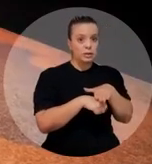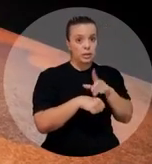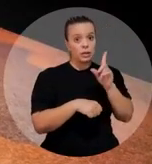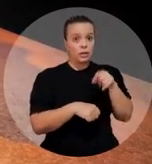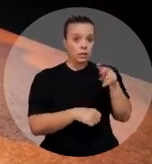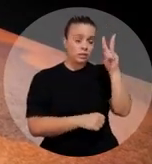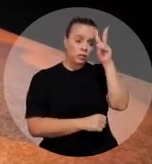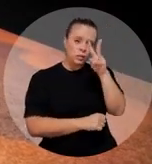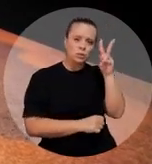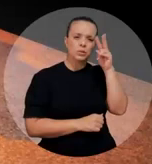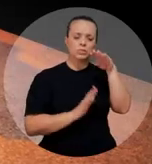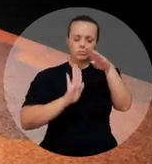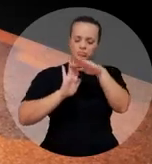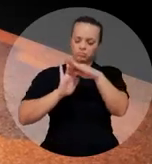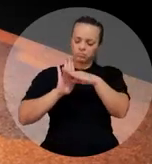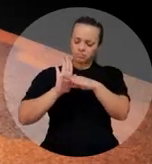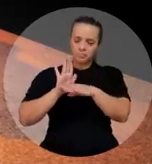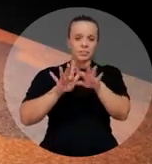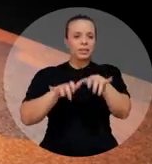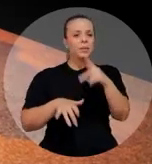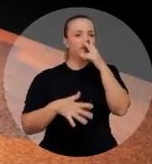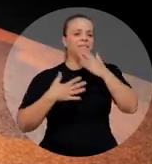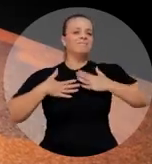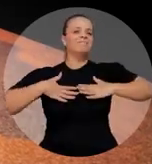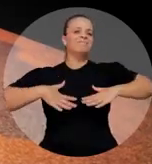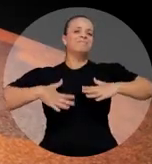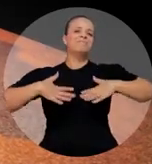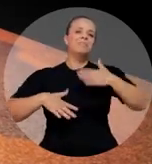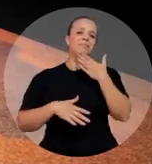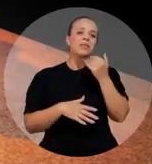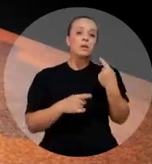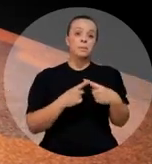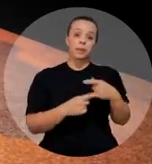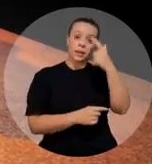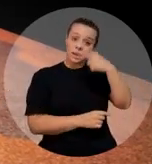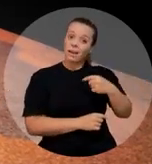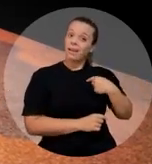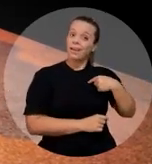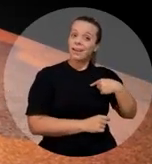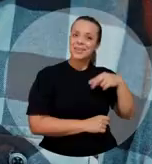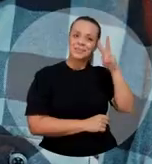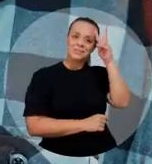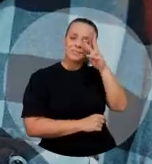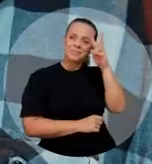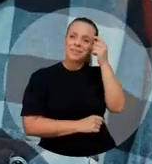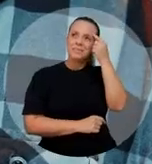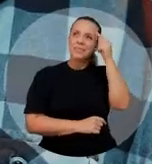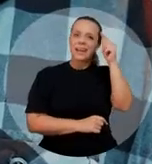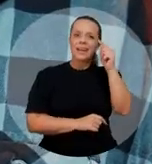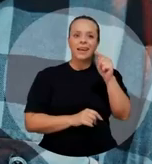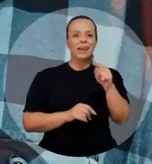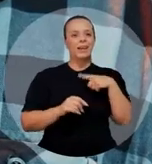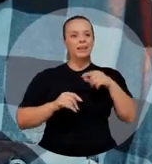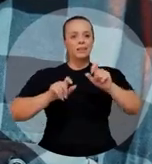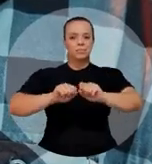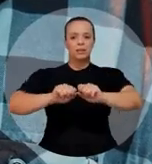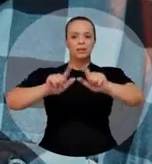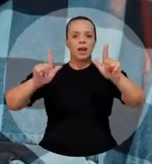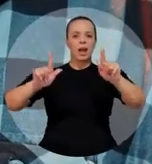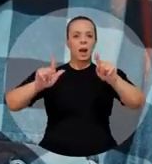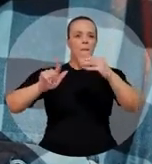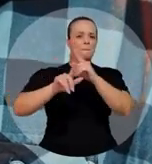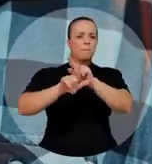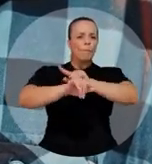E o roteiro me deixa num lugar mais confortável, porque sou eu, as minhas ideias e uma tela em branco com um ponto piscando